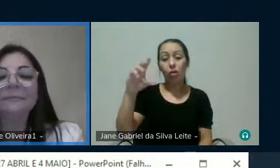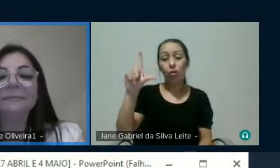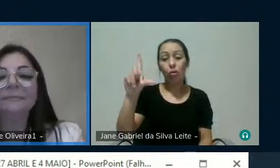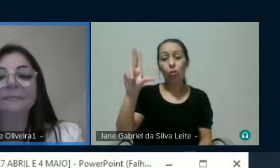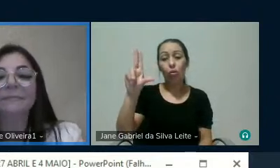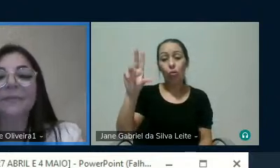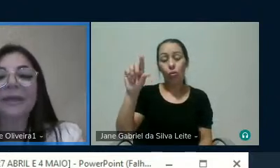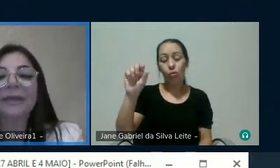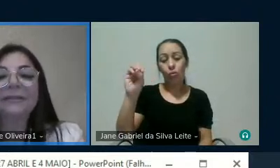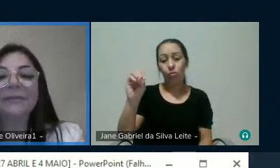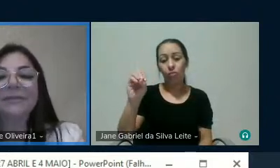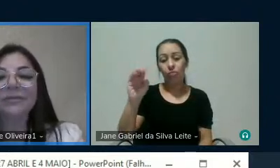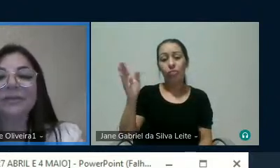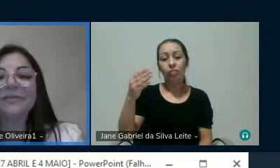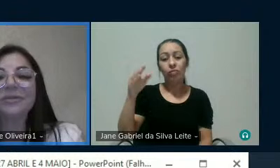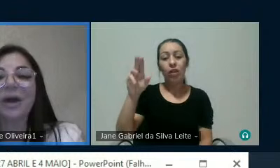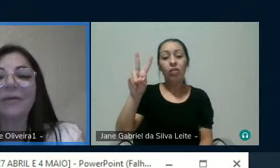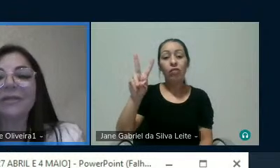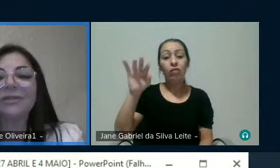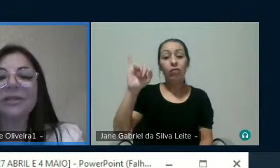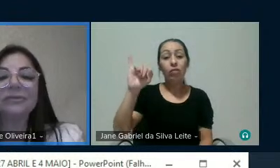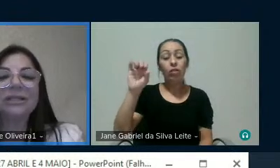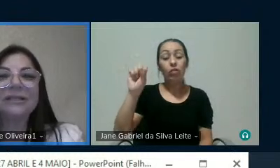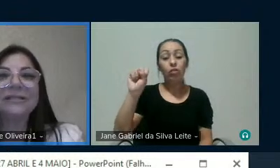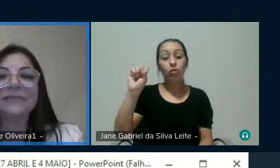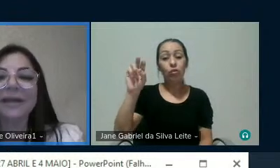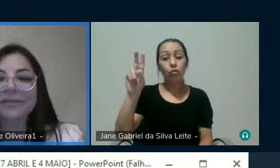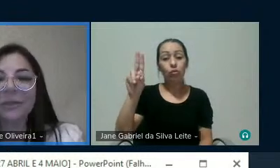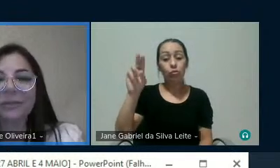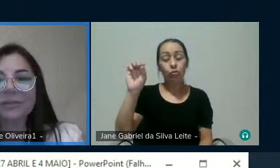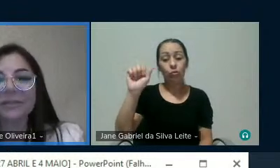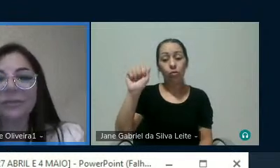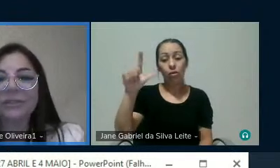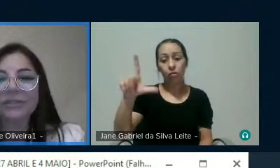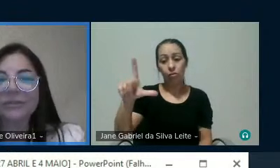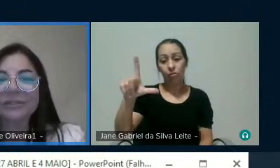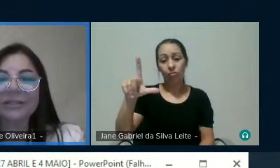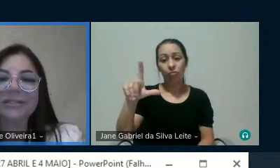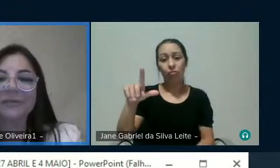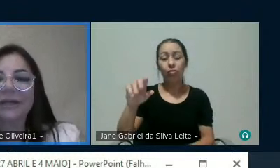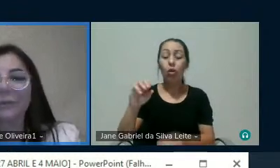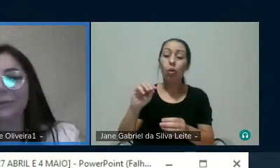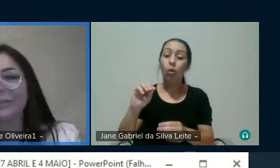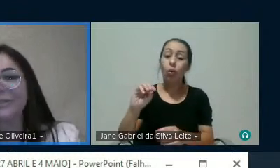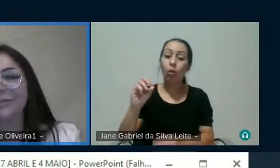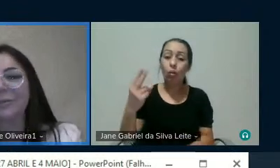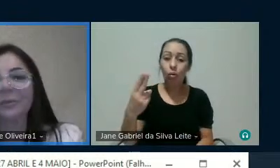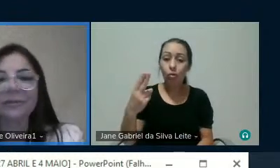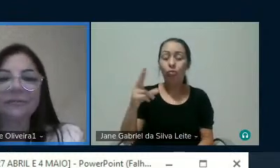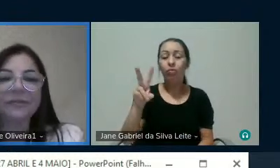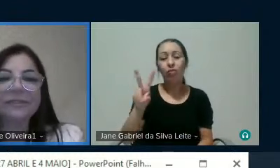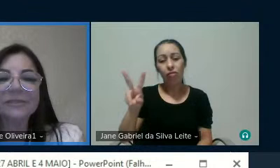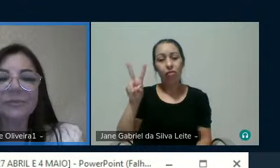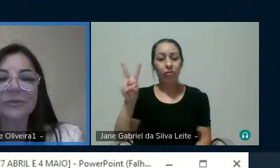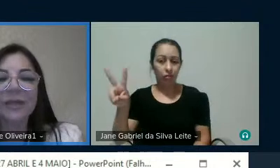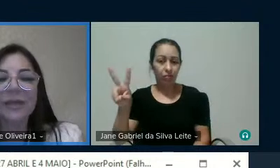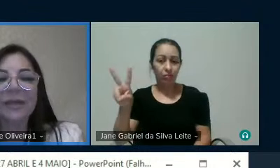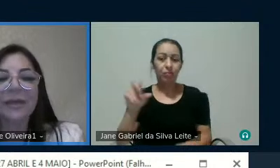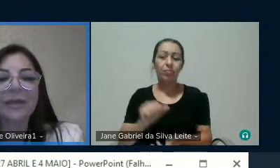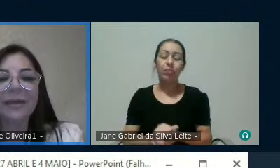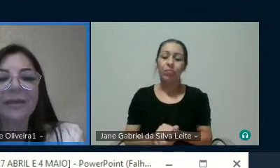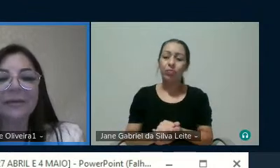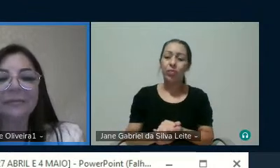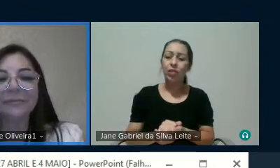ele tem uma estrutura visual, ele utiliza vários recursos linguísticos, classificadores, antropomorfismo,